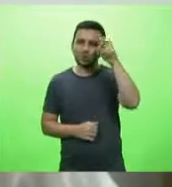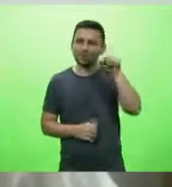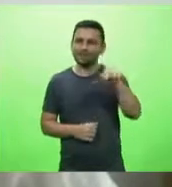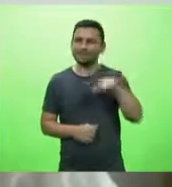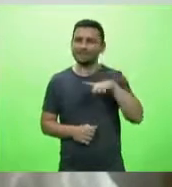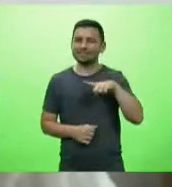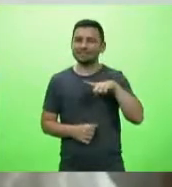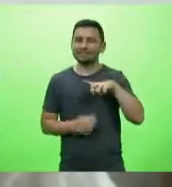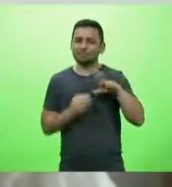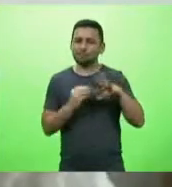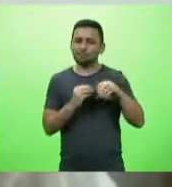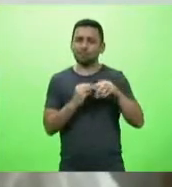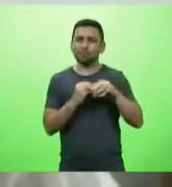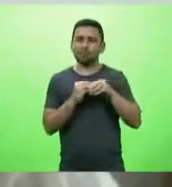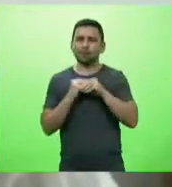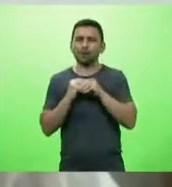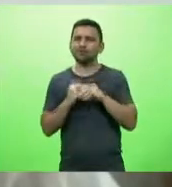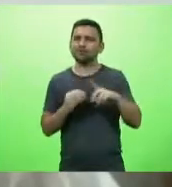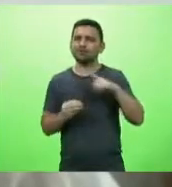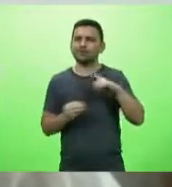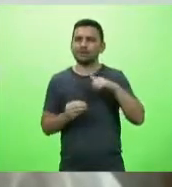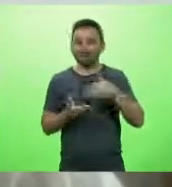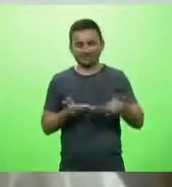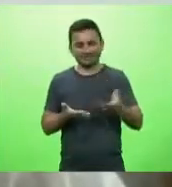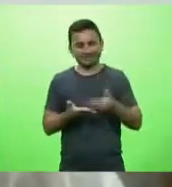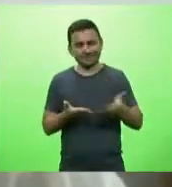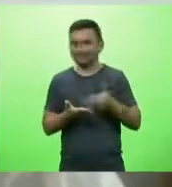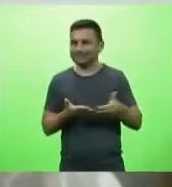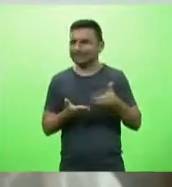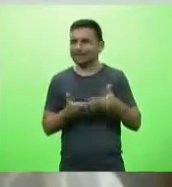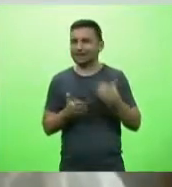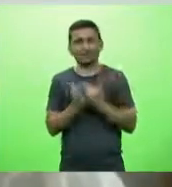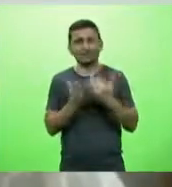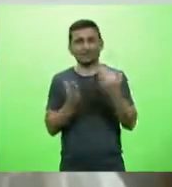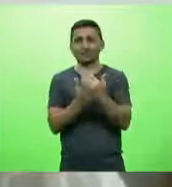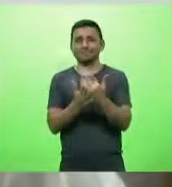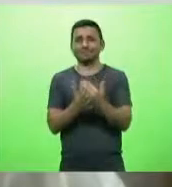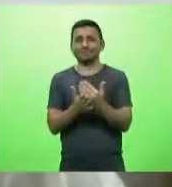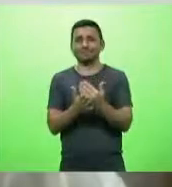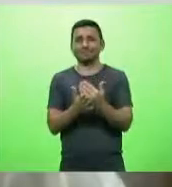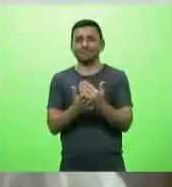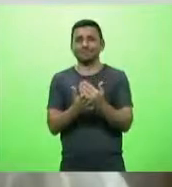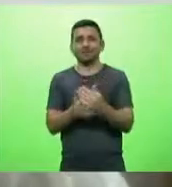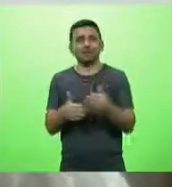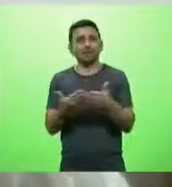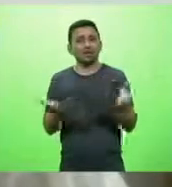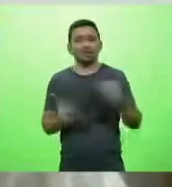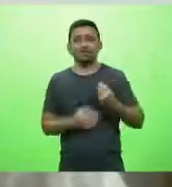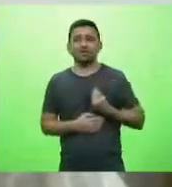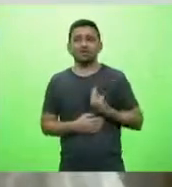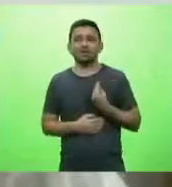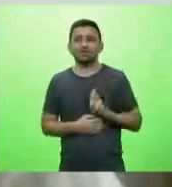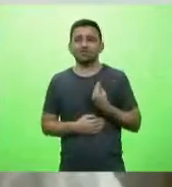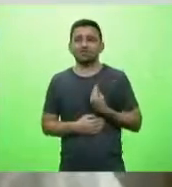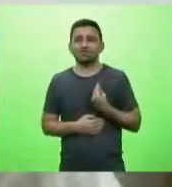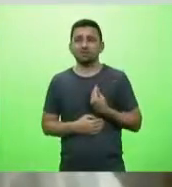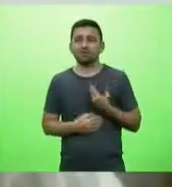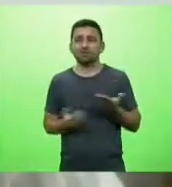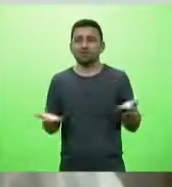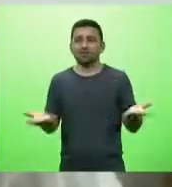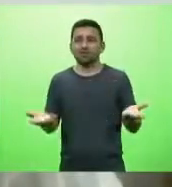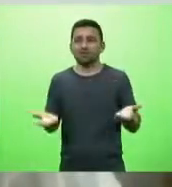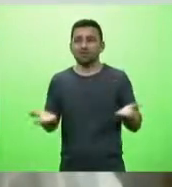acumula muitas perdas e que vive de uma das condições que nesse momento